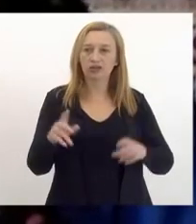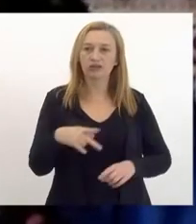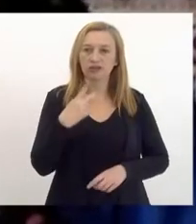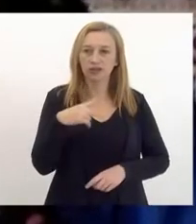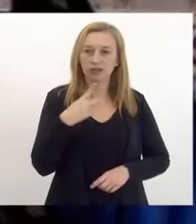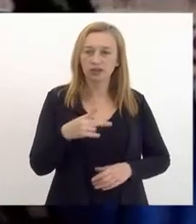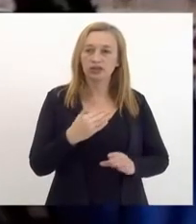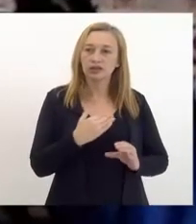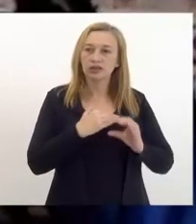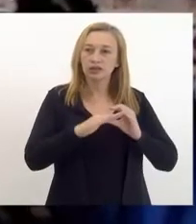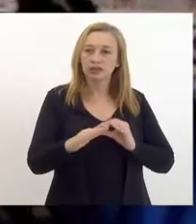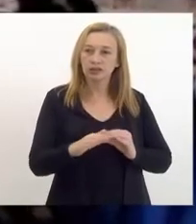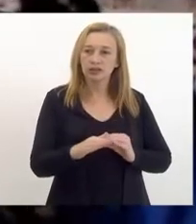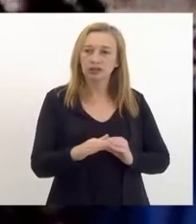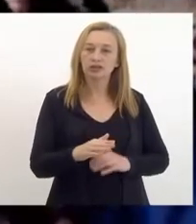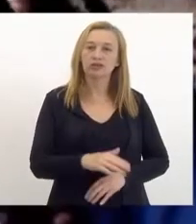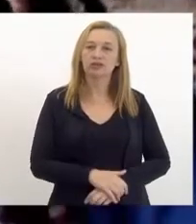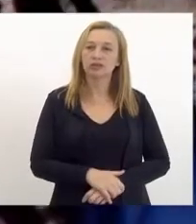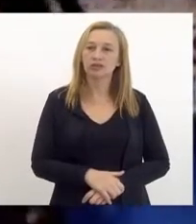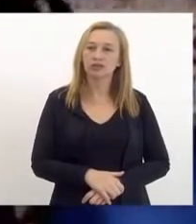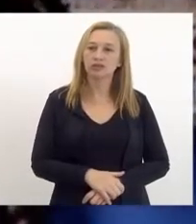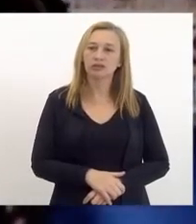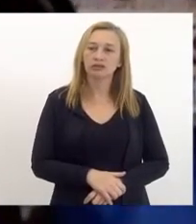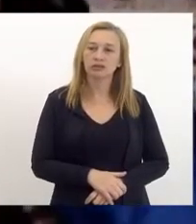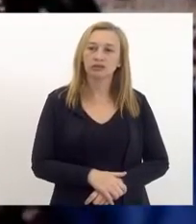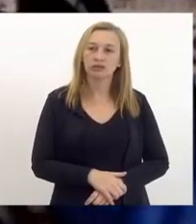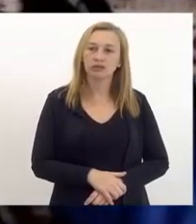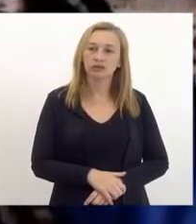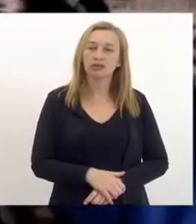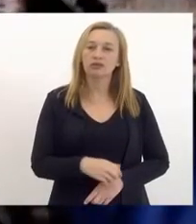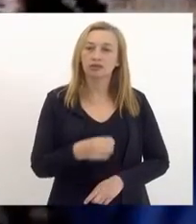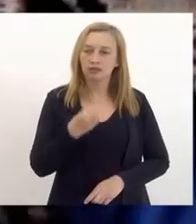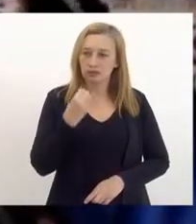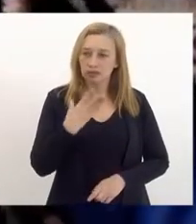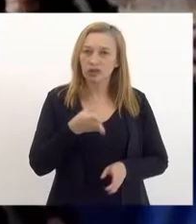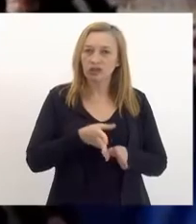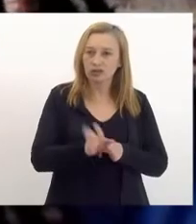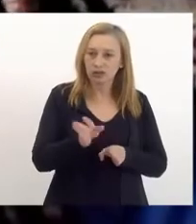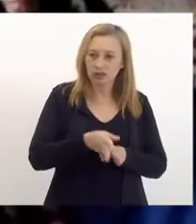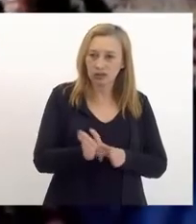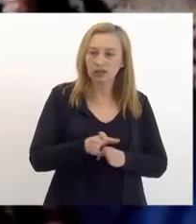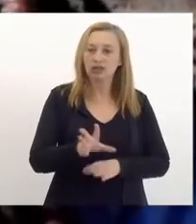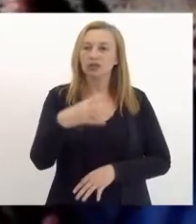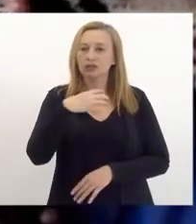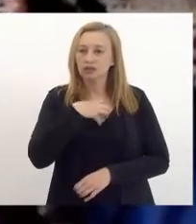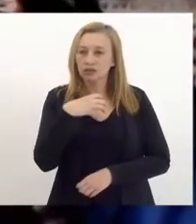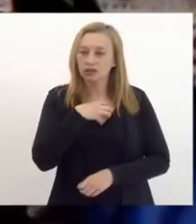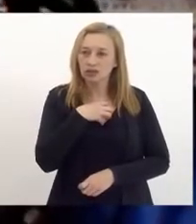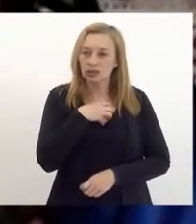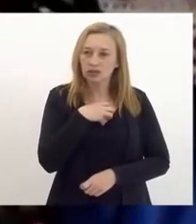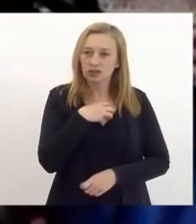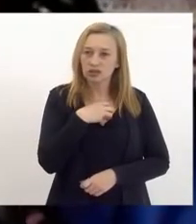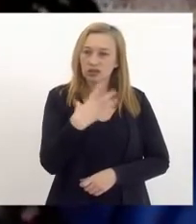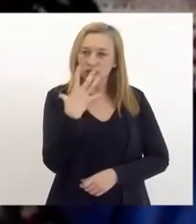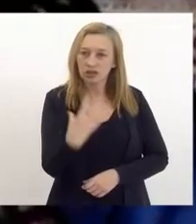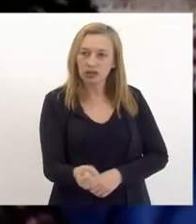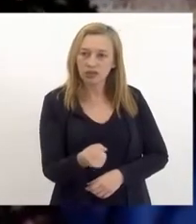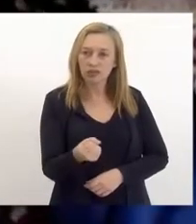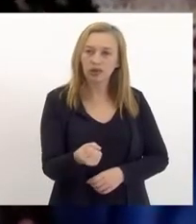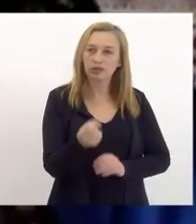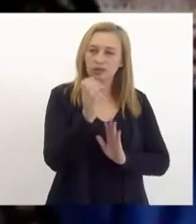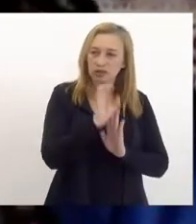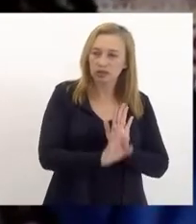que o encaminhamento foi muito bem orientado, no sentido de acolhermos as